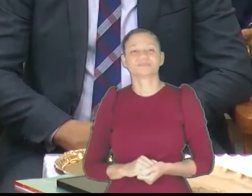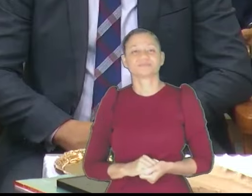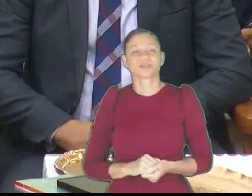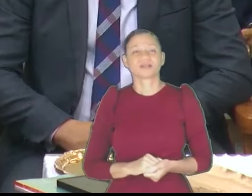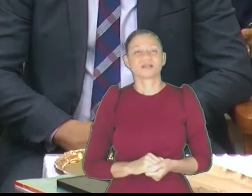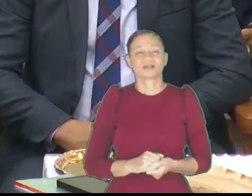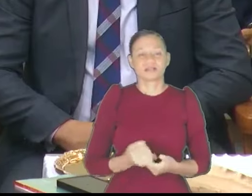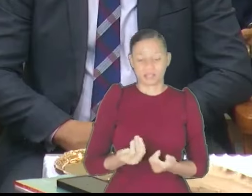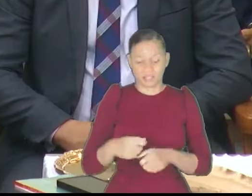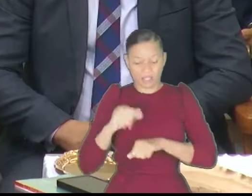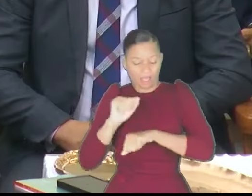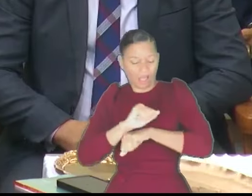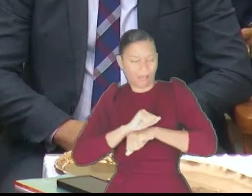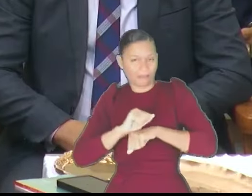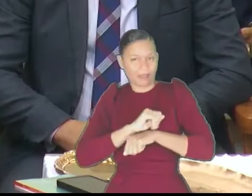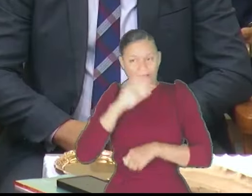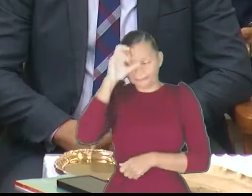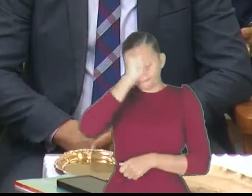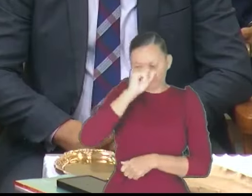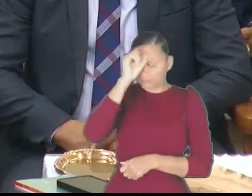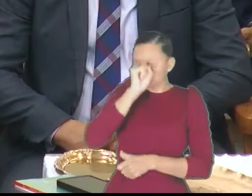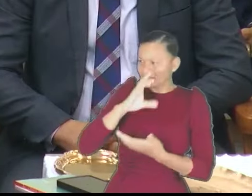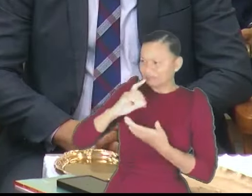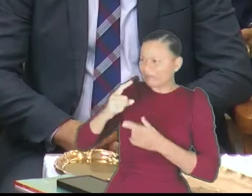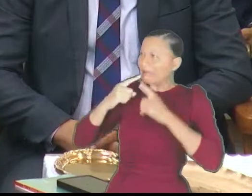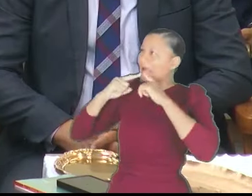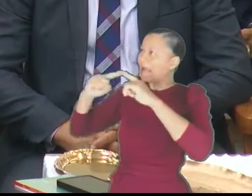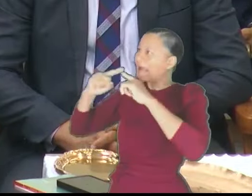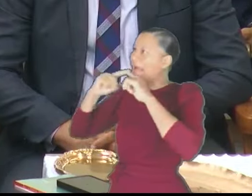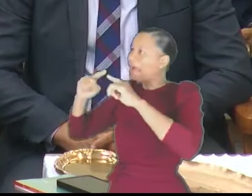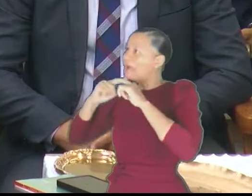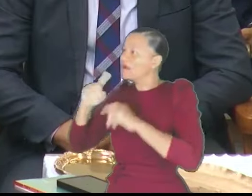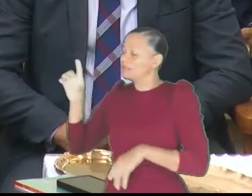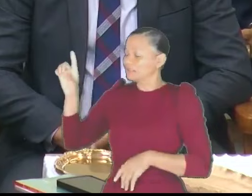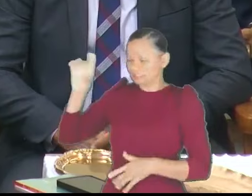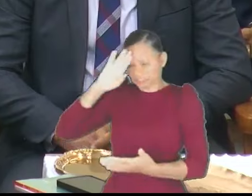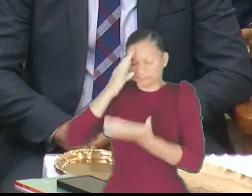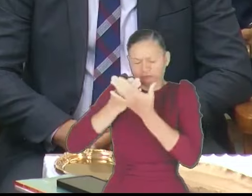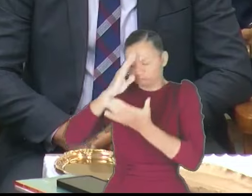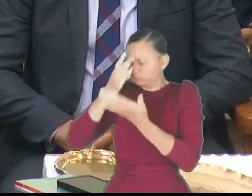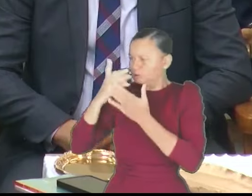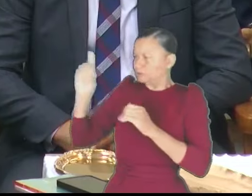Abraão aprendeu que com Deus não se questiona, irmão. A gente entra crendo e ele entra fazendo.